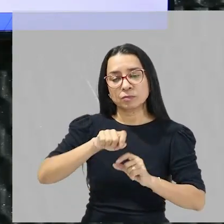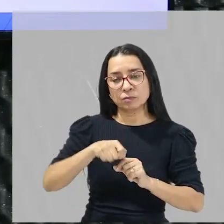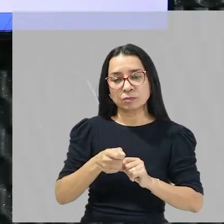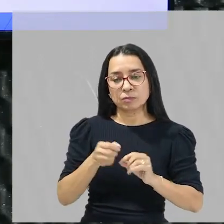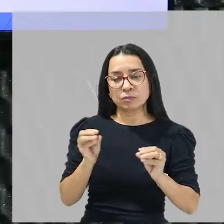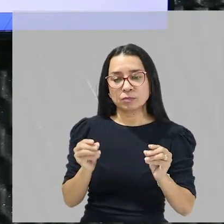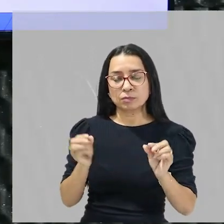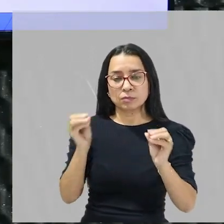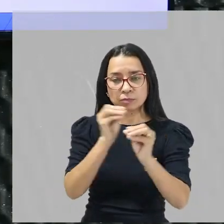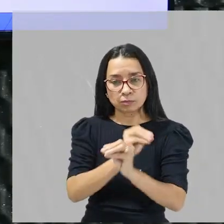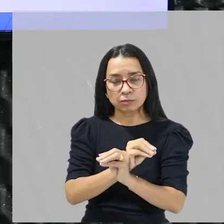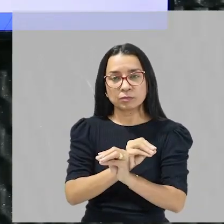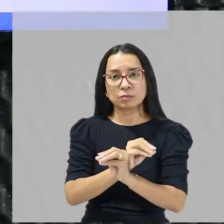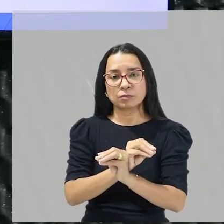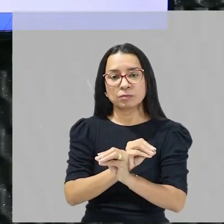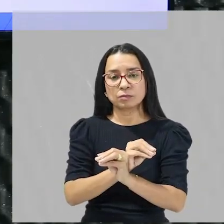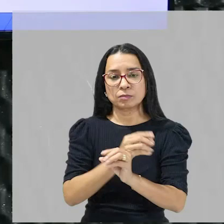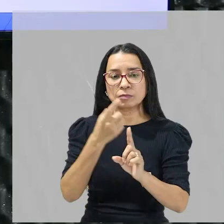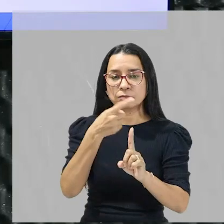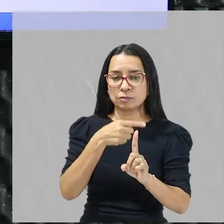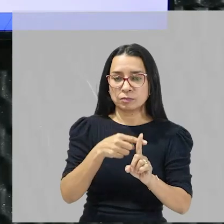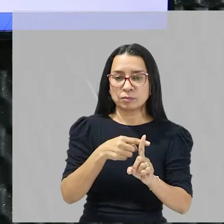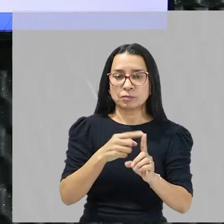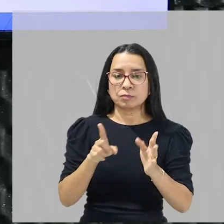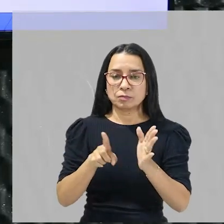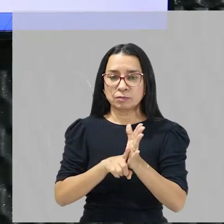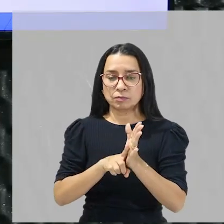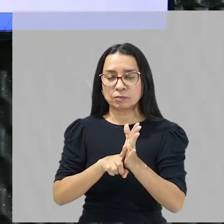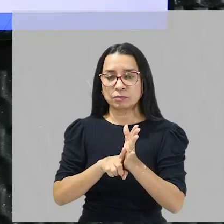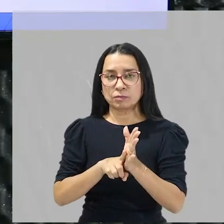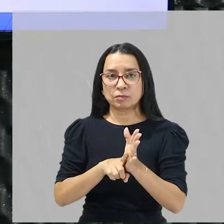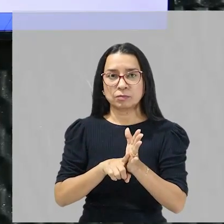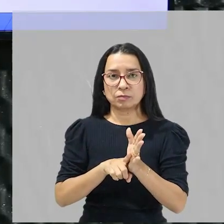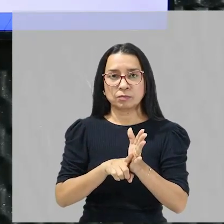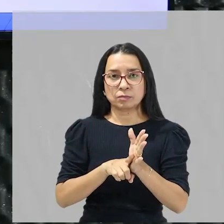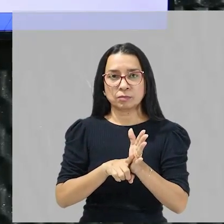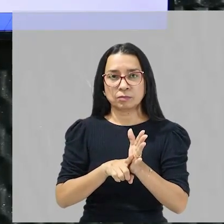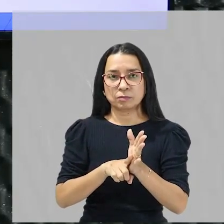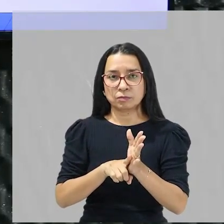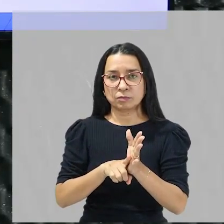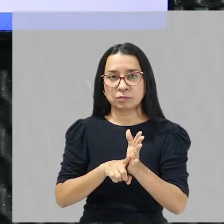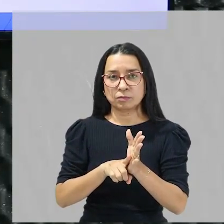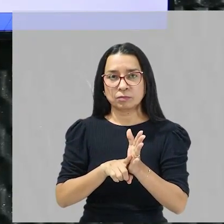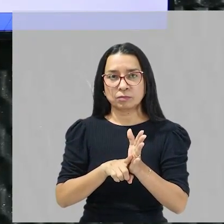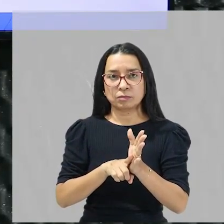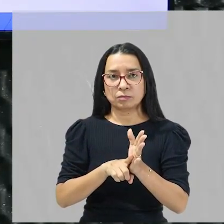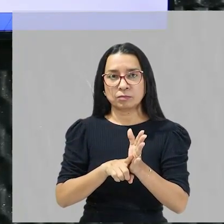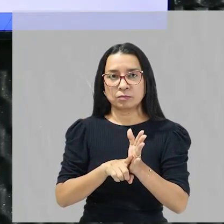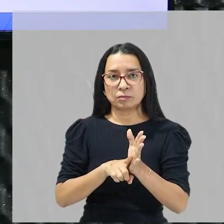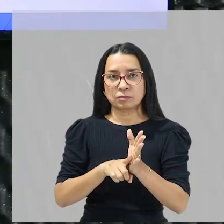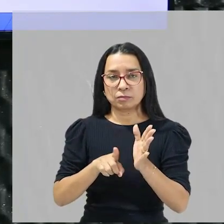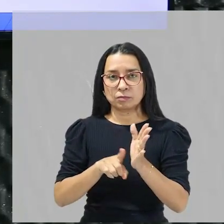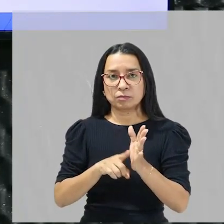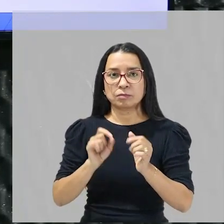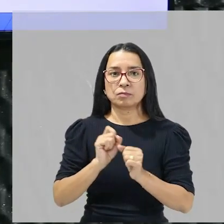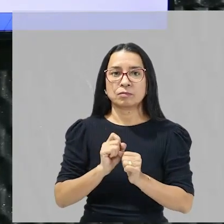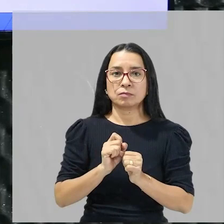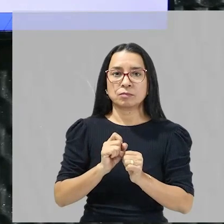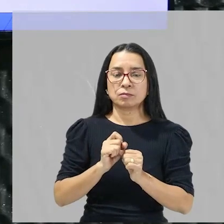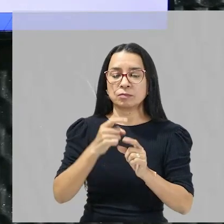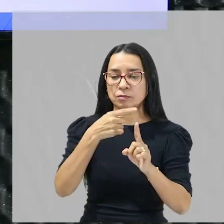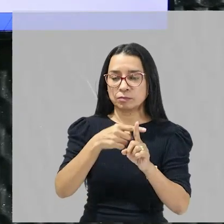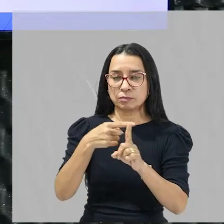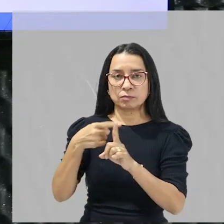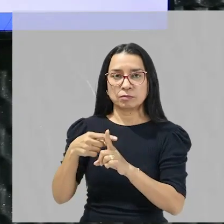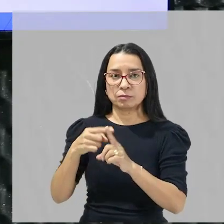tá? Então, ó, positivo, negativo, sinais diferentes, de novo, ó, sinais diferentes, negativo, sinais